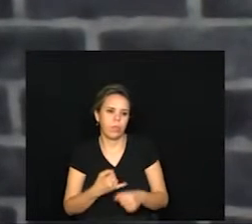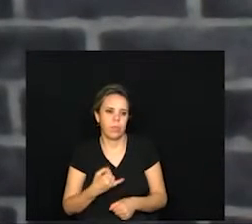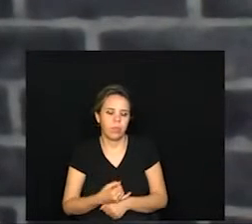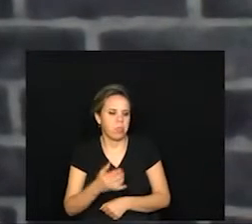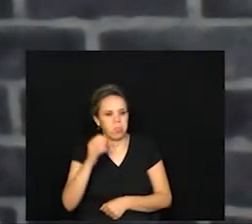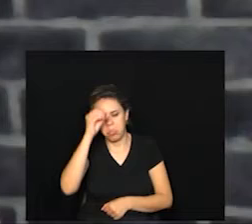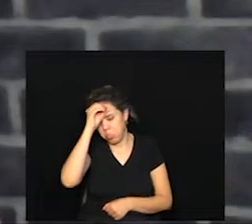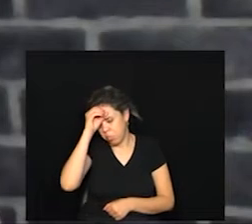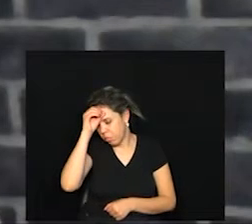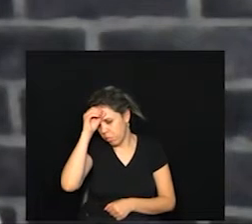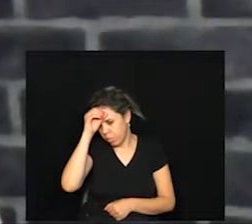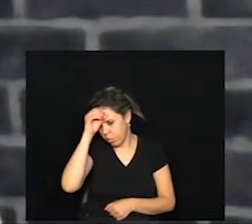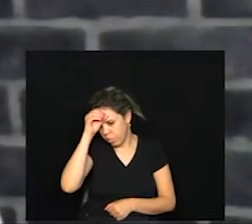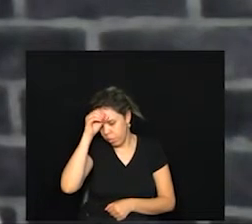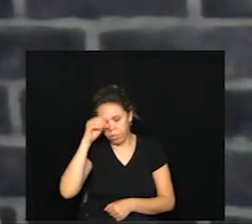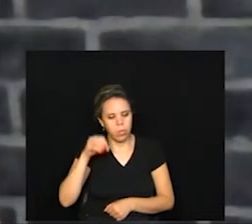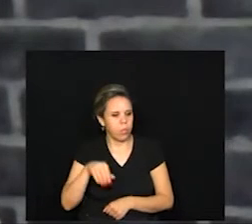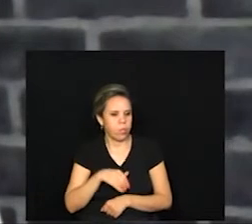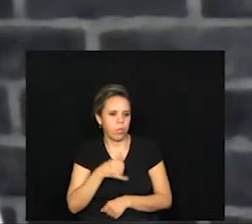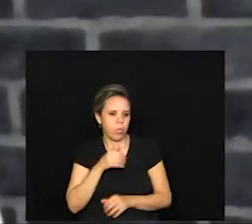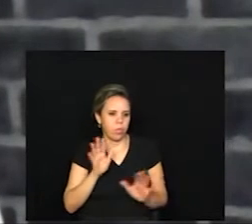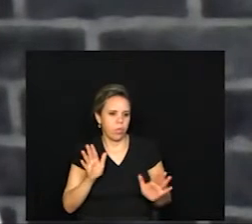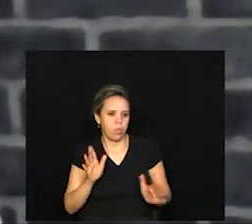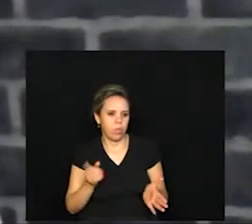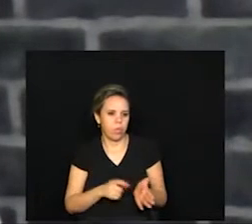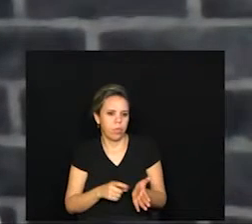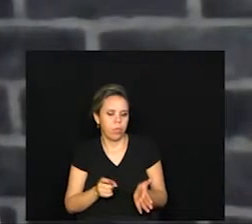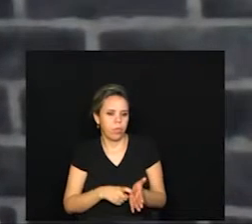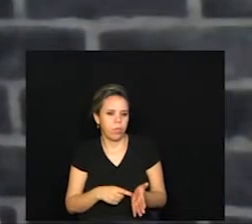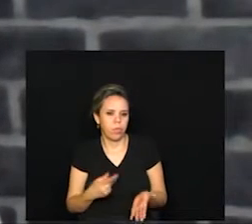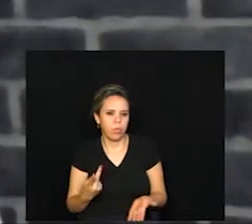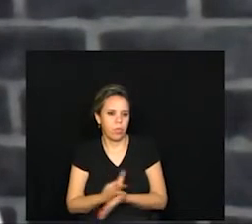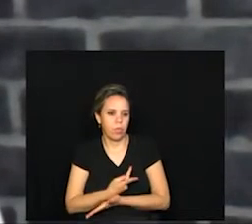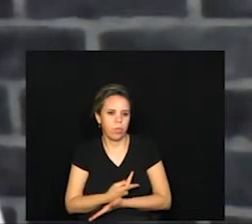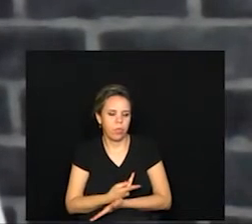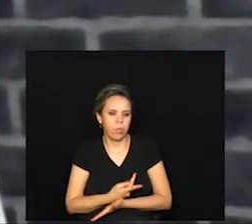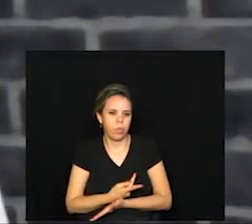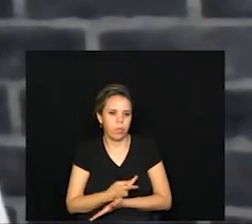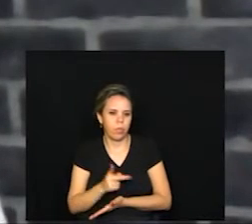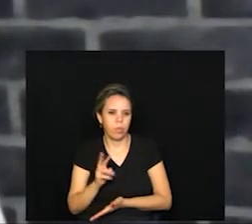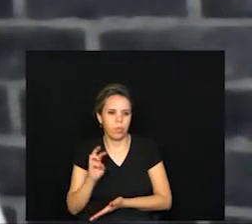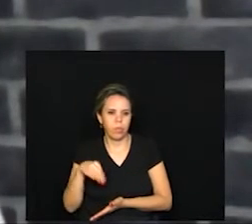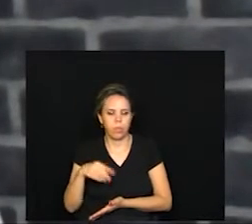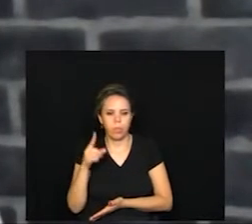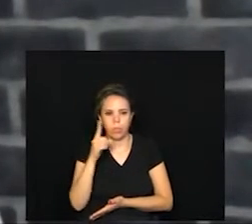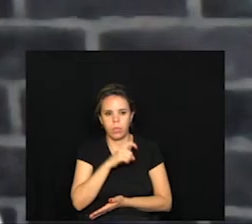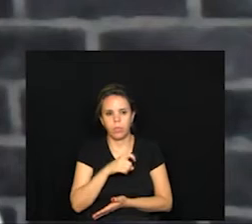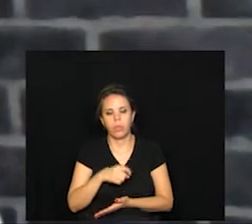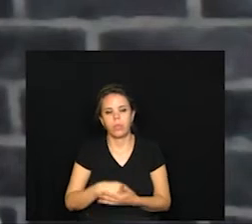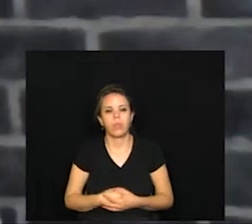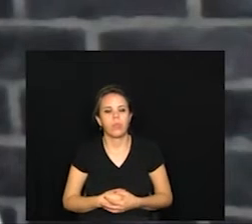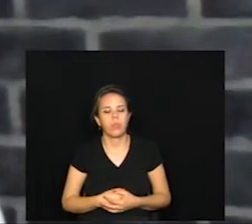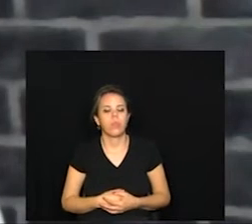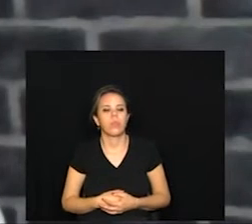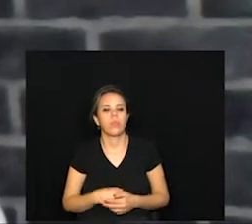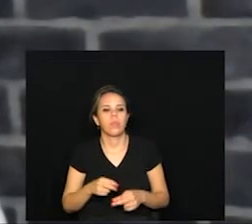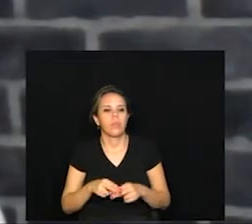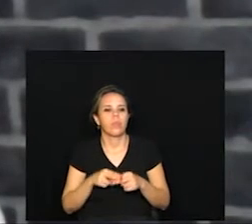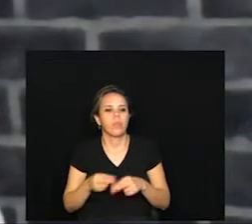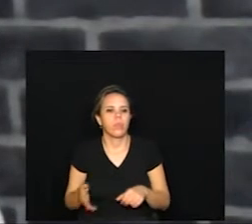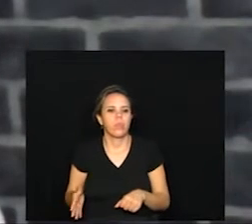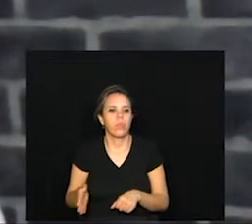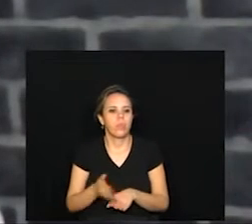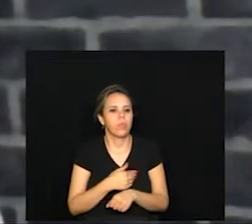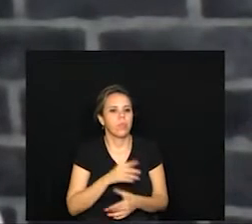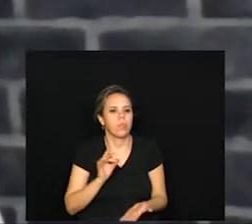nem sabe o endereço eletrônico, porque ele clicou num link. Então, para o PROCON é difícil também. Por isso, antes